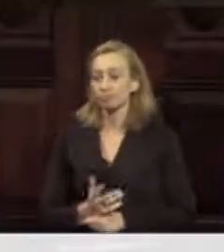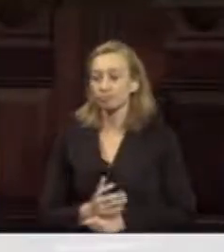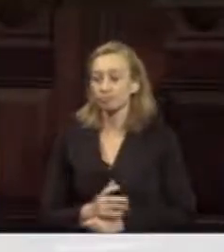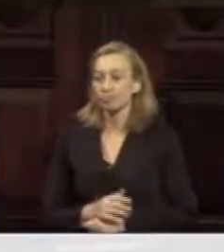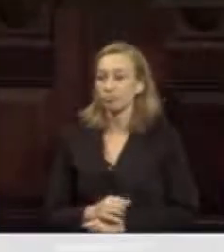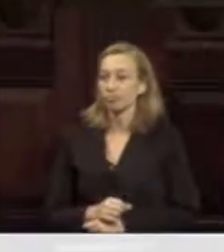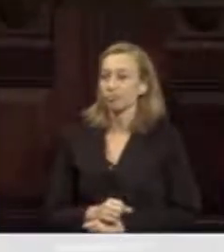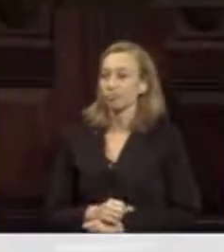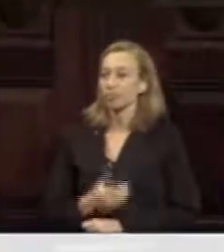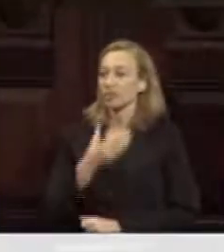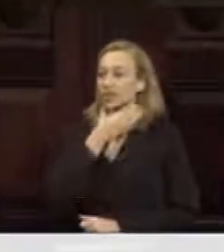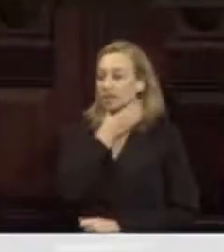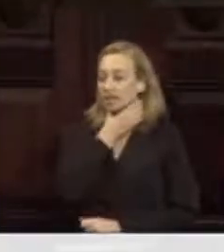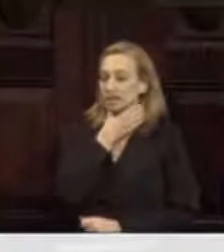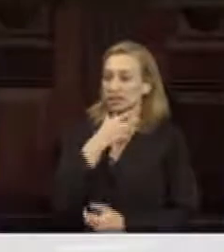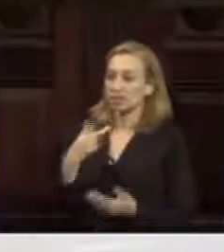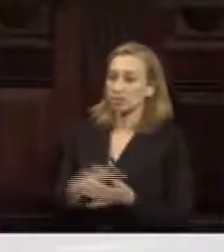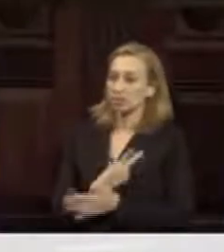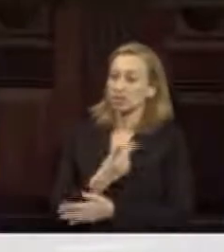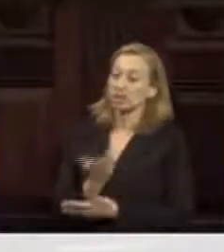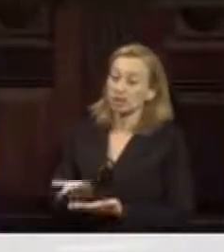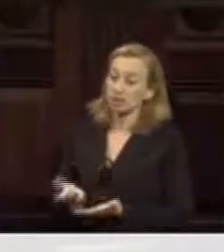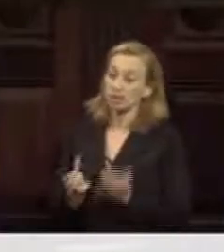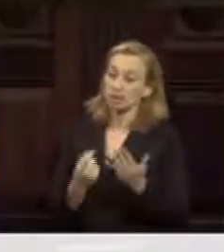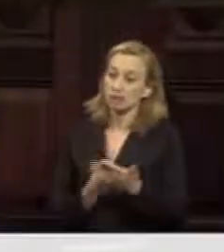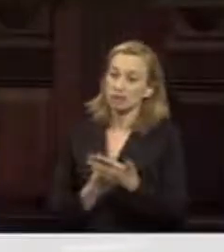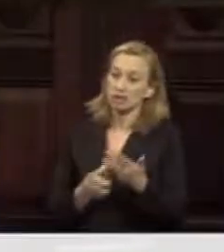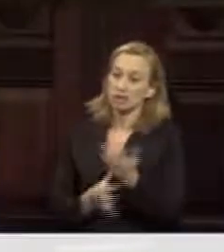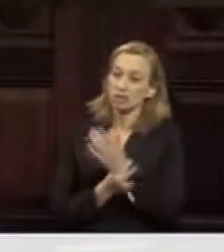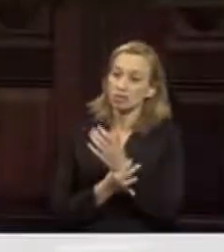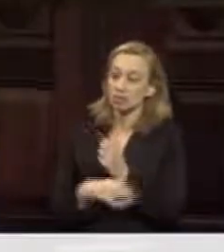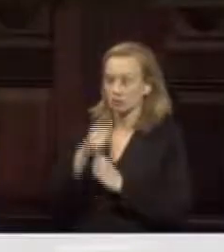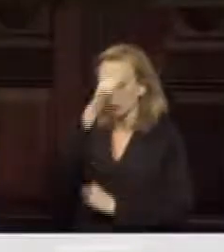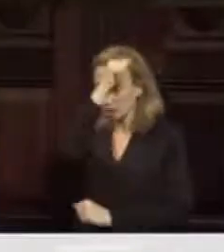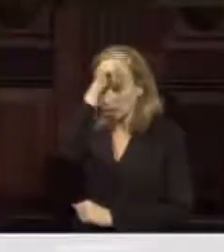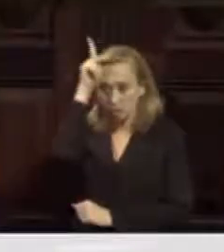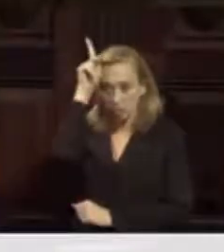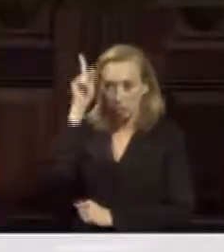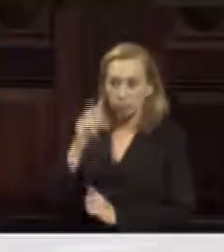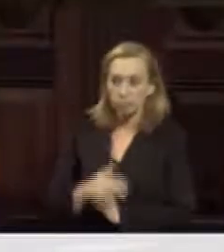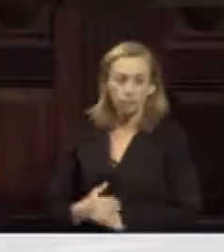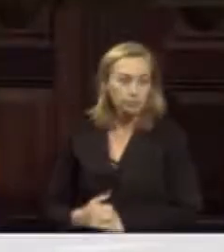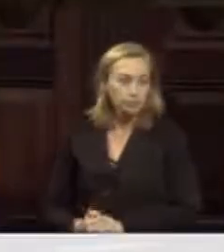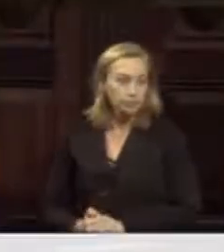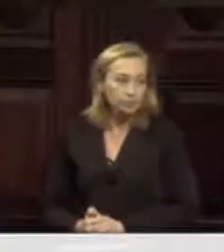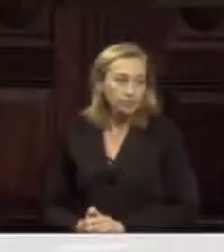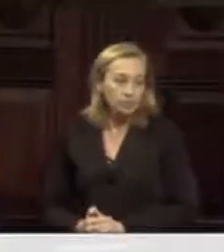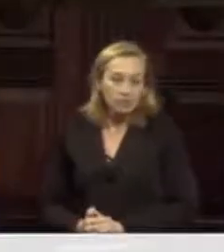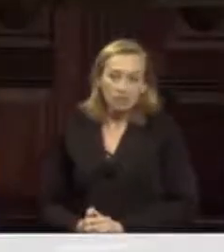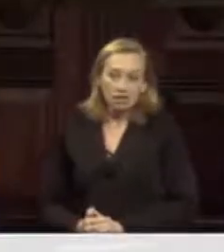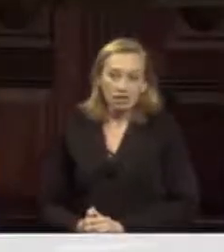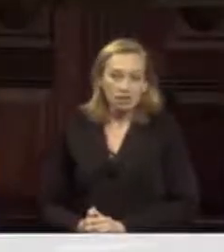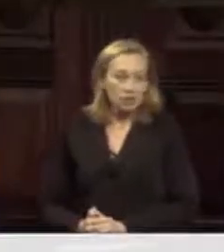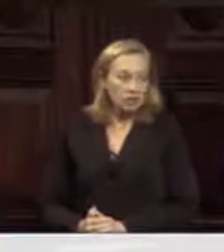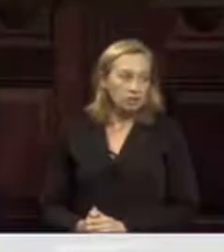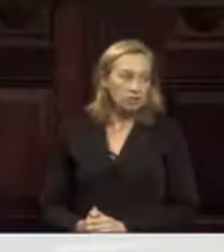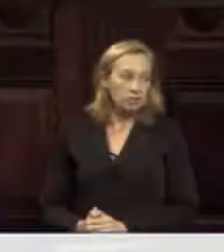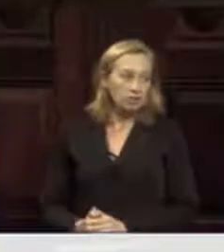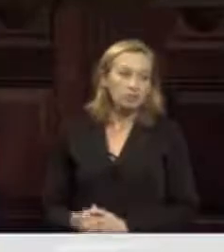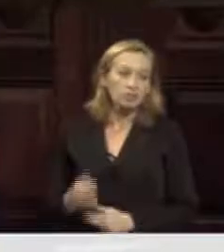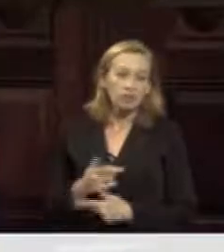da crise que acontece na segurança pública. Temos, então, 30 dias de